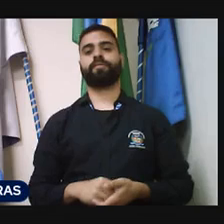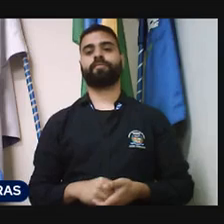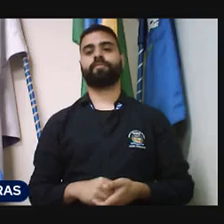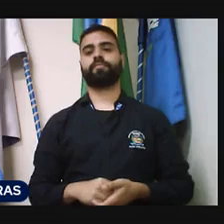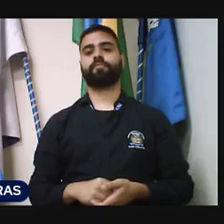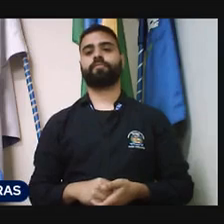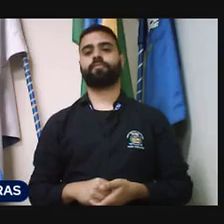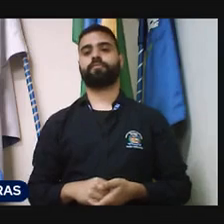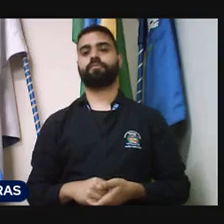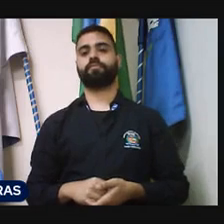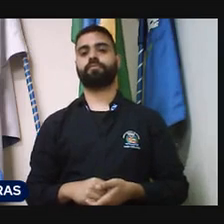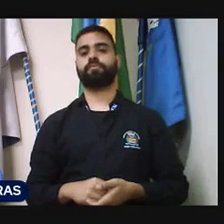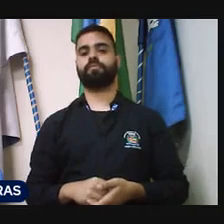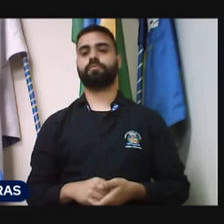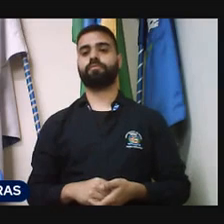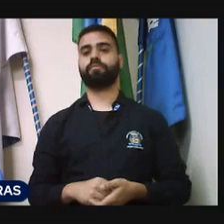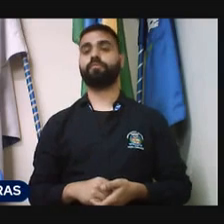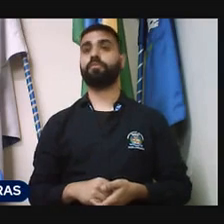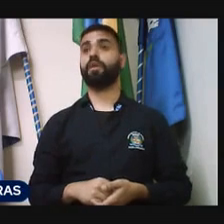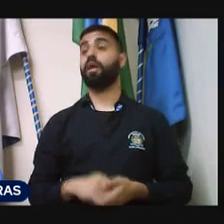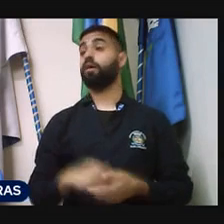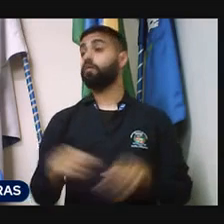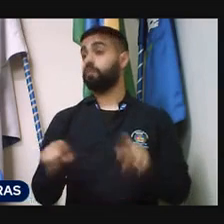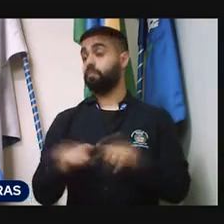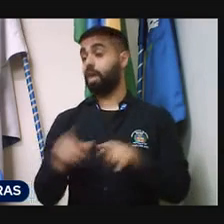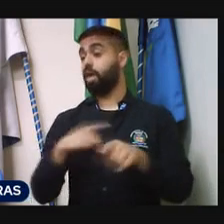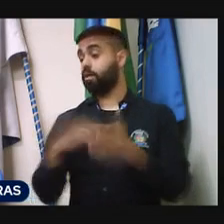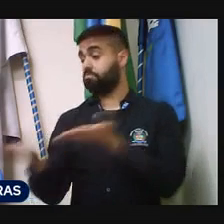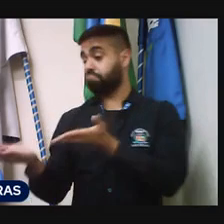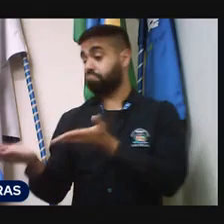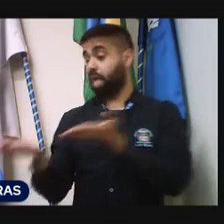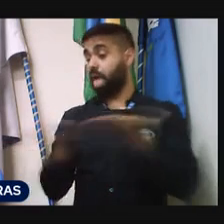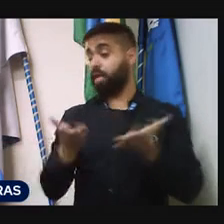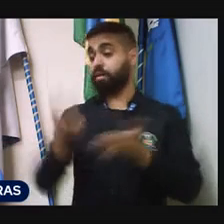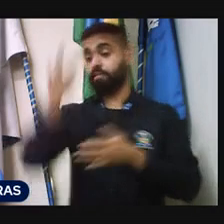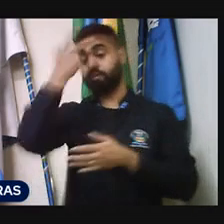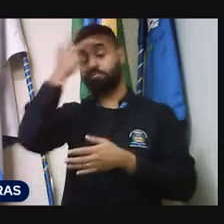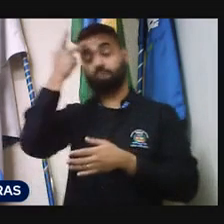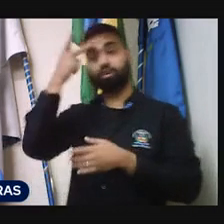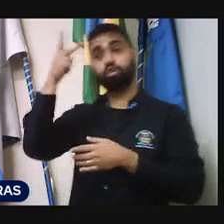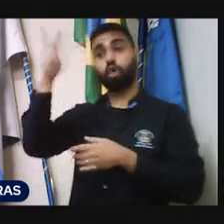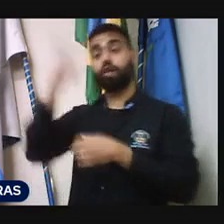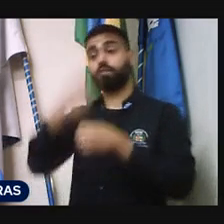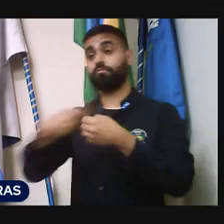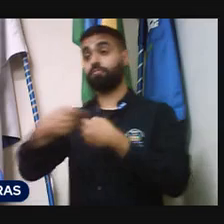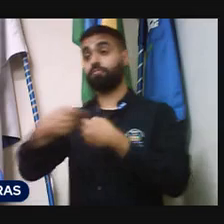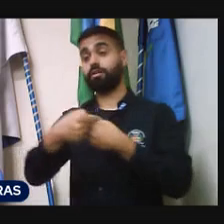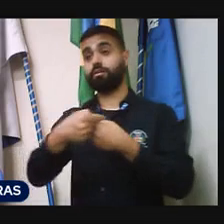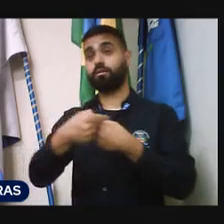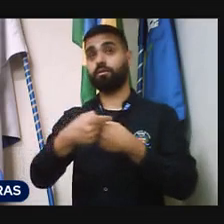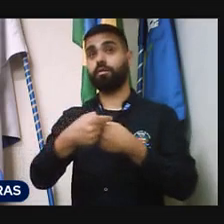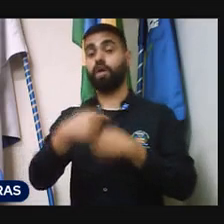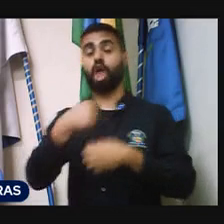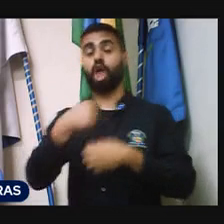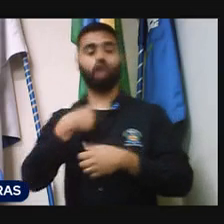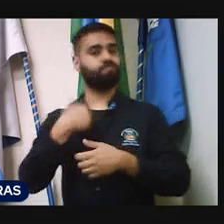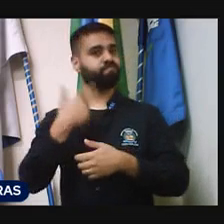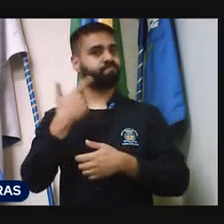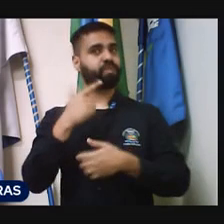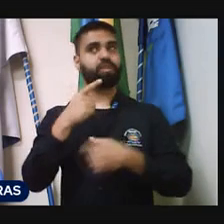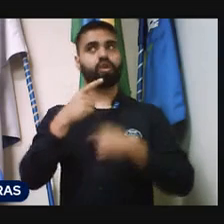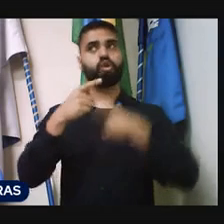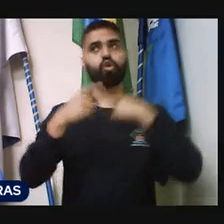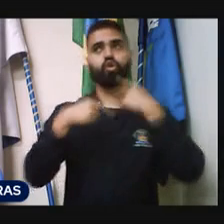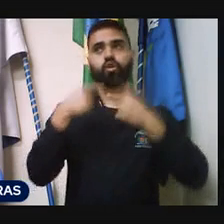que recebe muitas pessoas de fora que manter uma economia pujante e tal eu não tenho dúvida que